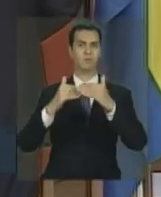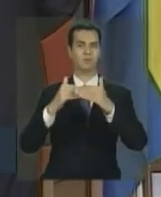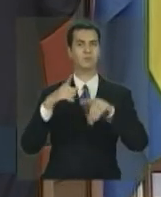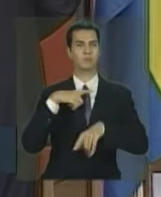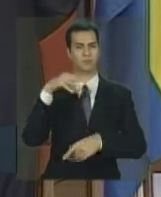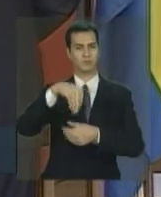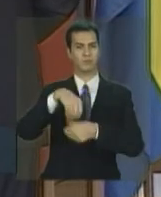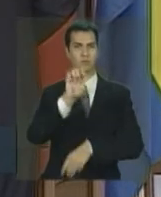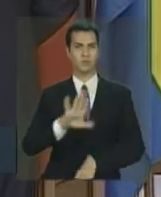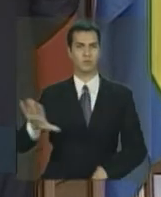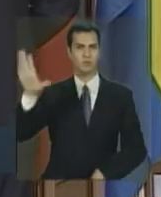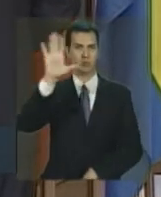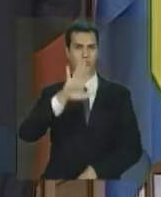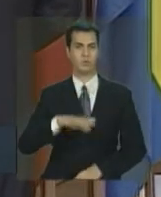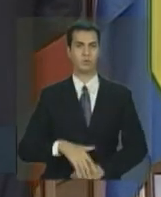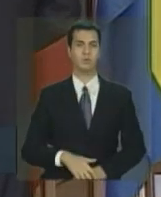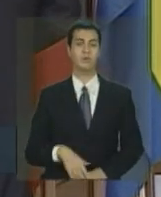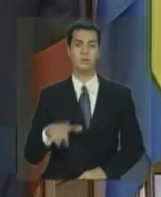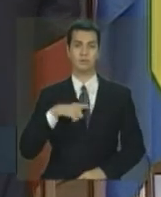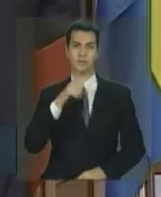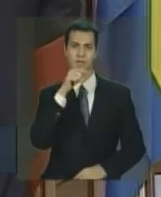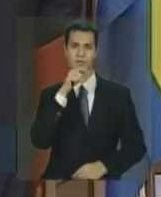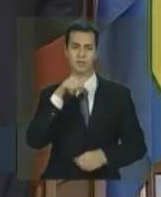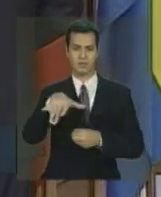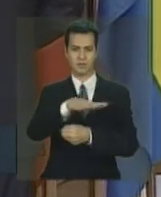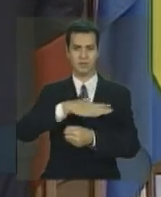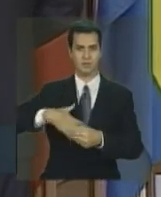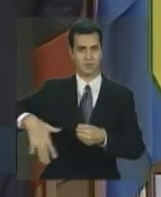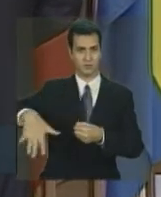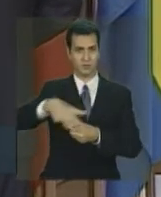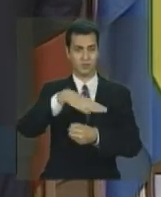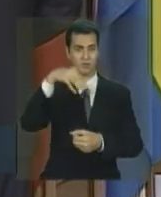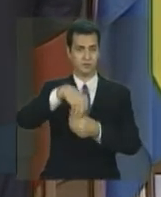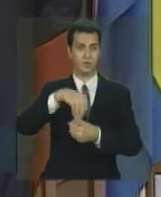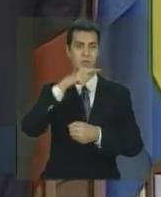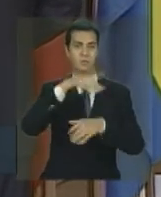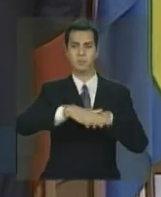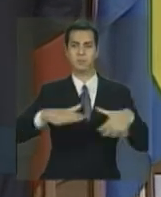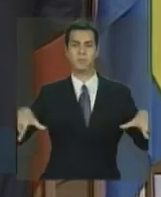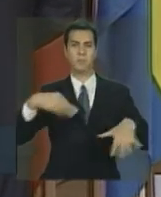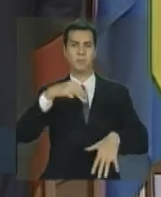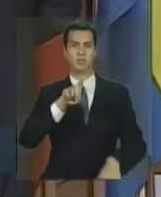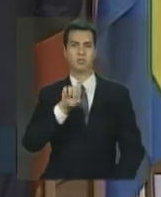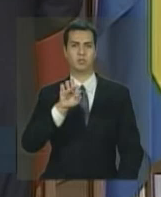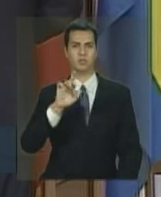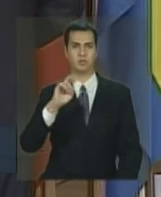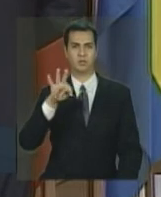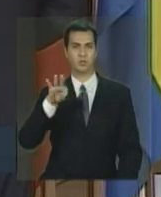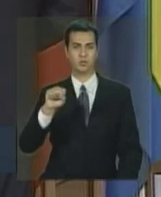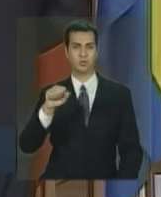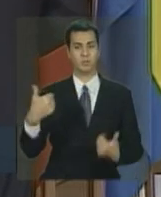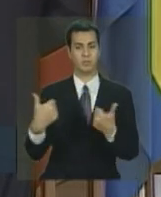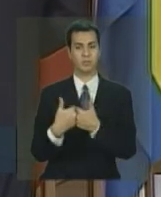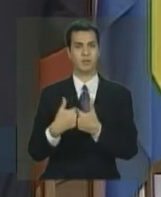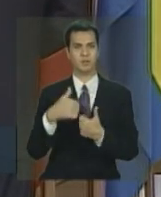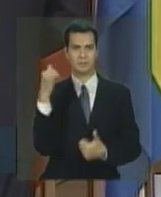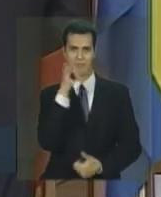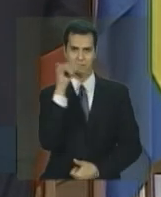continente europeu. É um arquipélago situado no mar Mediterrâneo, a 93 quilômetros da Sicília